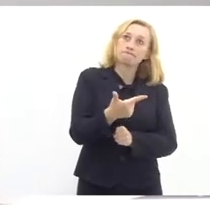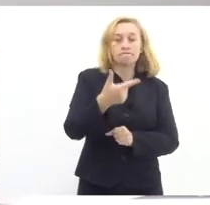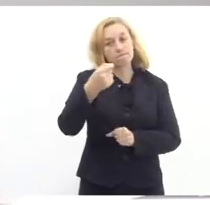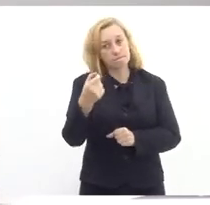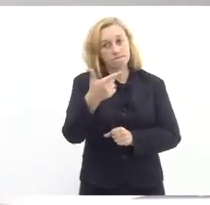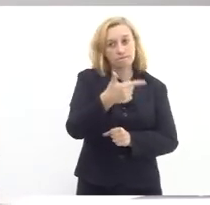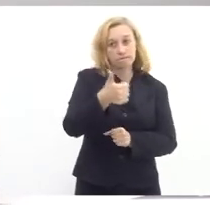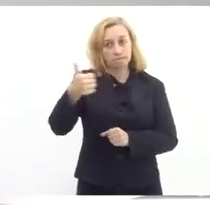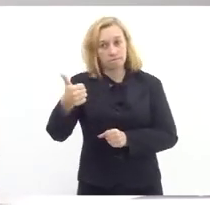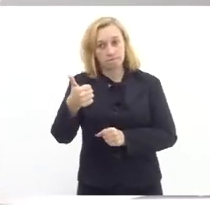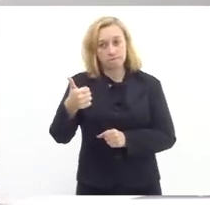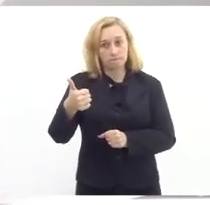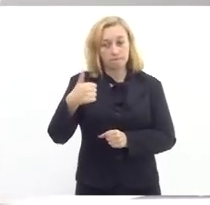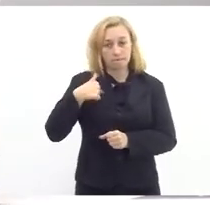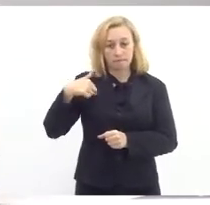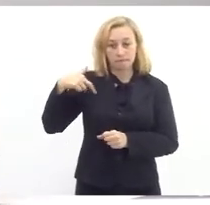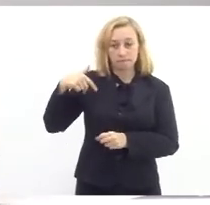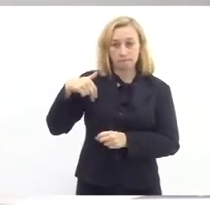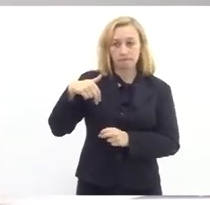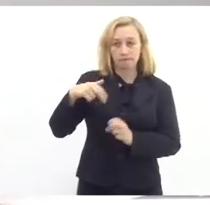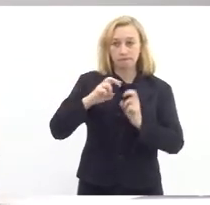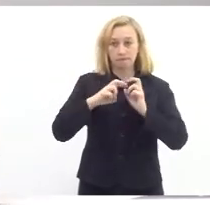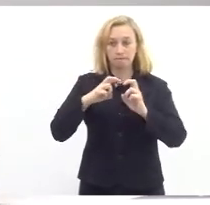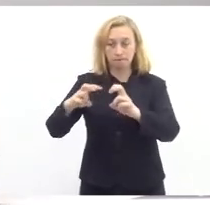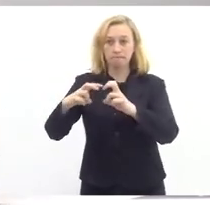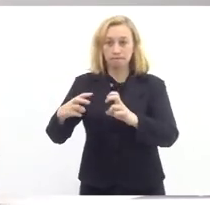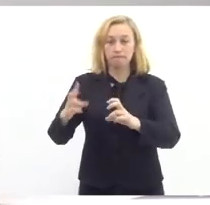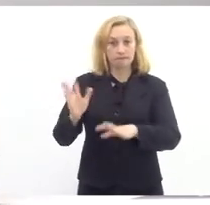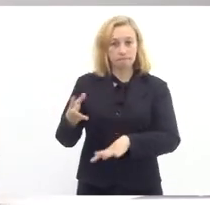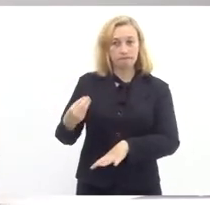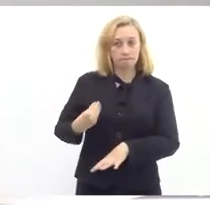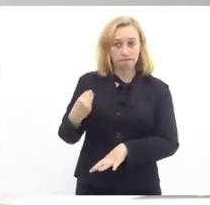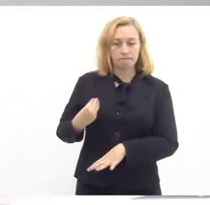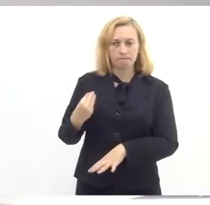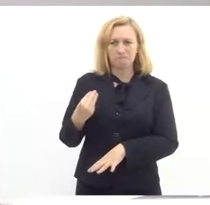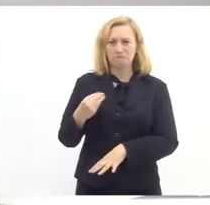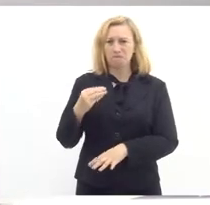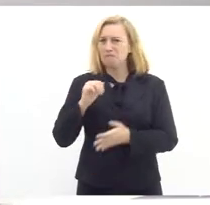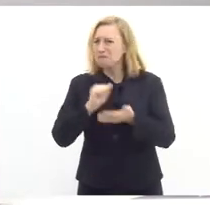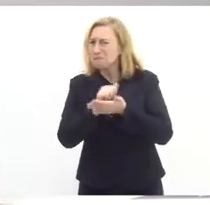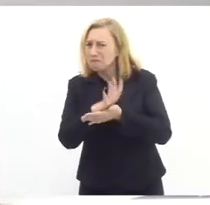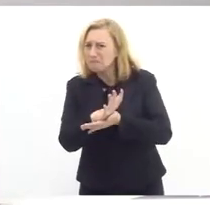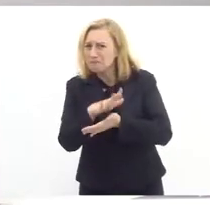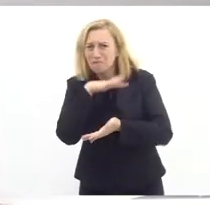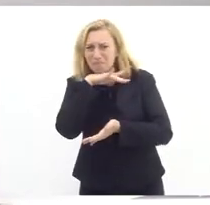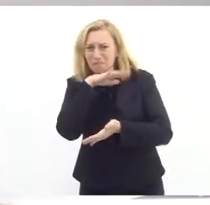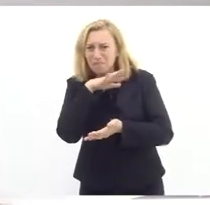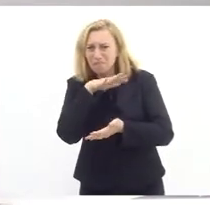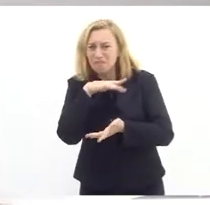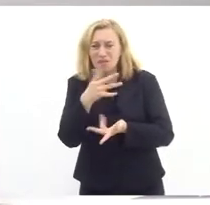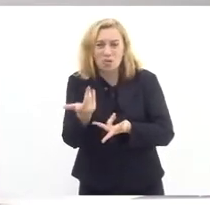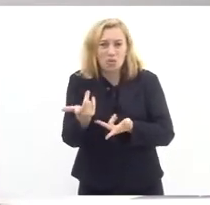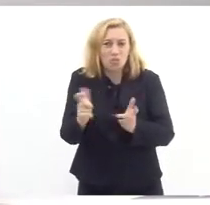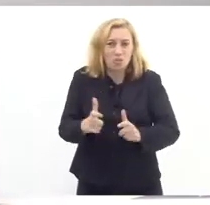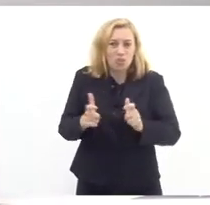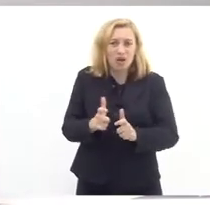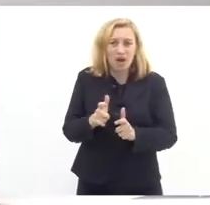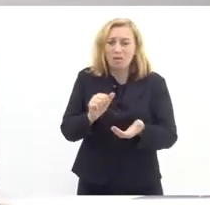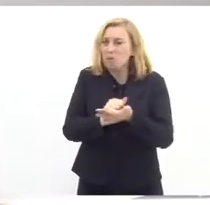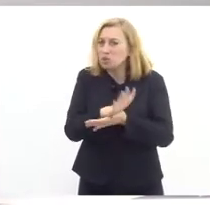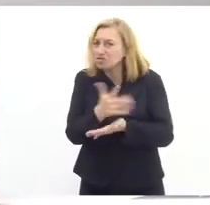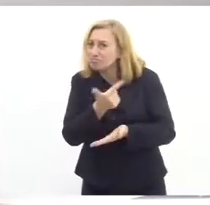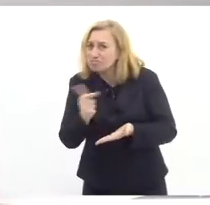2020 e 2021, eu ando de trem, e a situação já estava precária, e nenhuma multa foi aplicada, que deveria ter sido